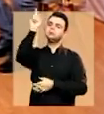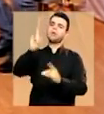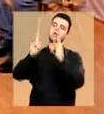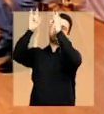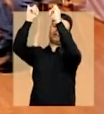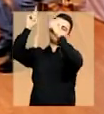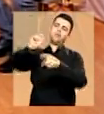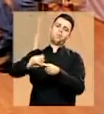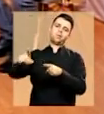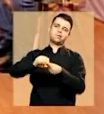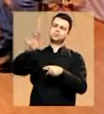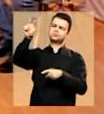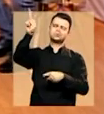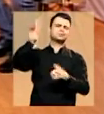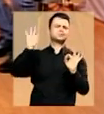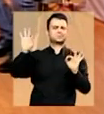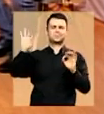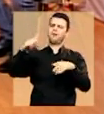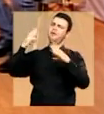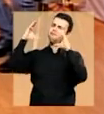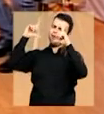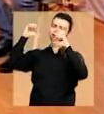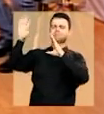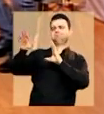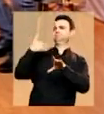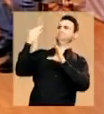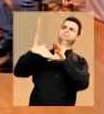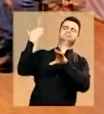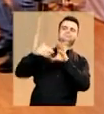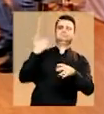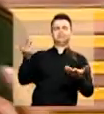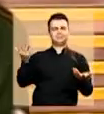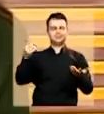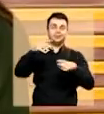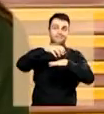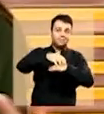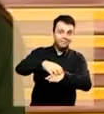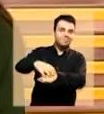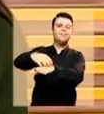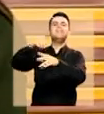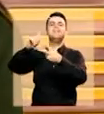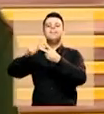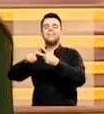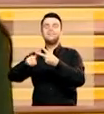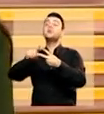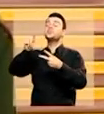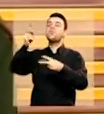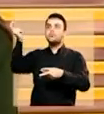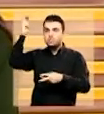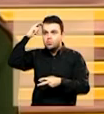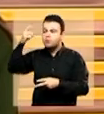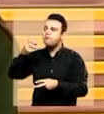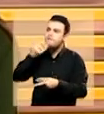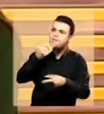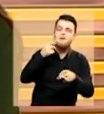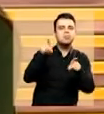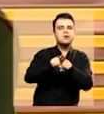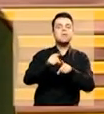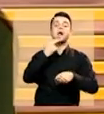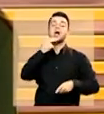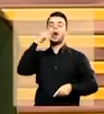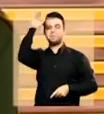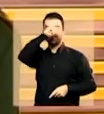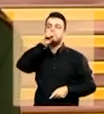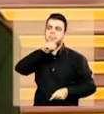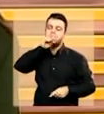lá. Então, eu tô adorando, mandam fotos pra gente, porque aí juntou uma coisa de turismo, de conhecer, de cultura e de idioma. Então, nós temos,